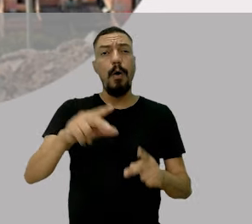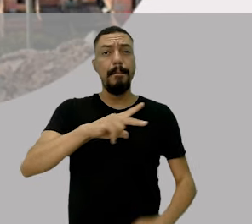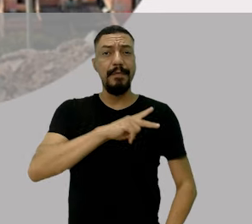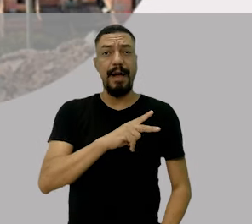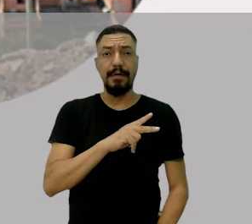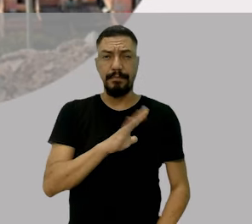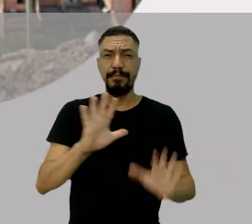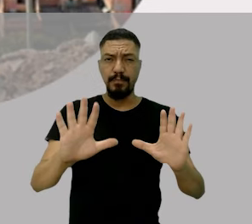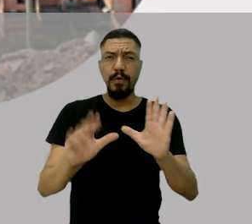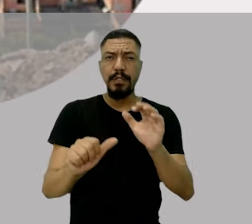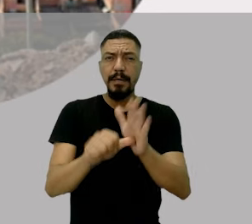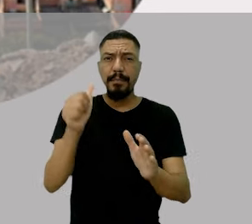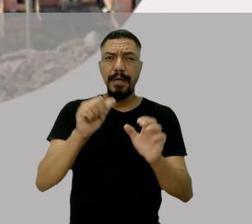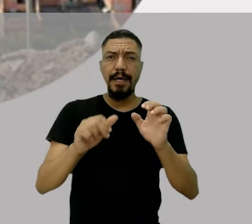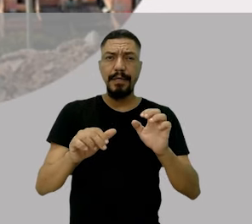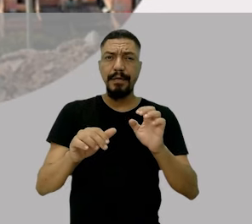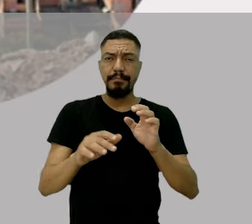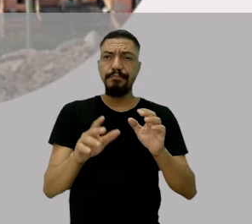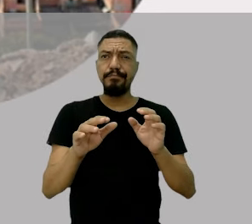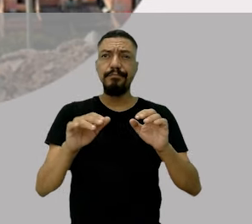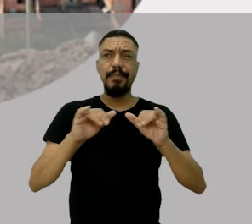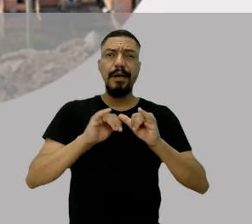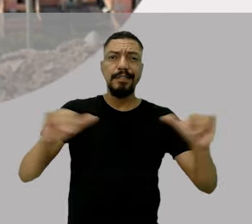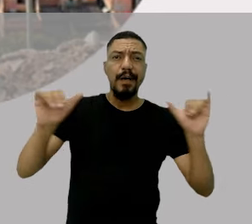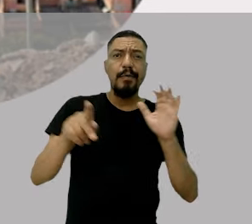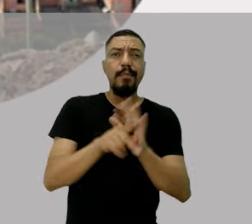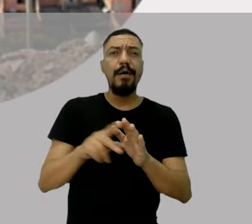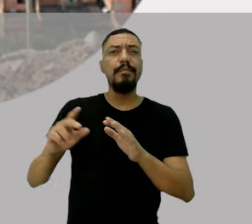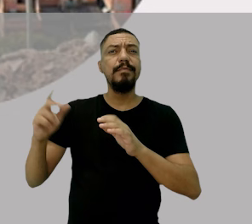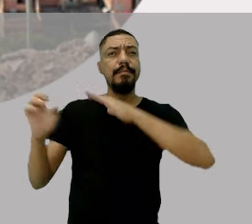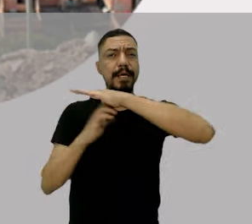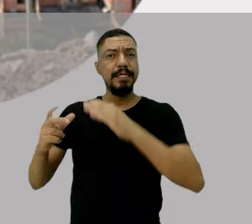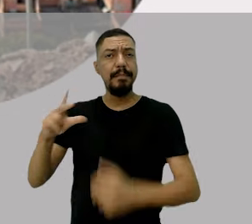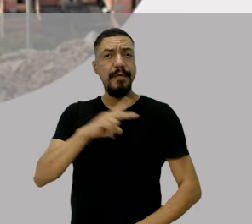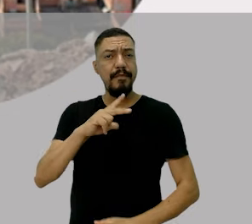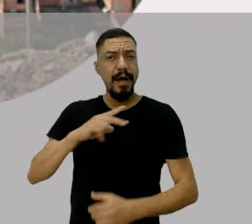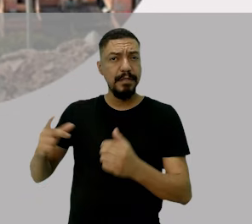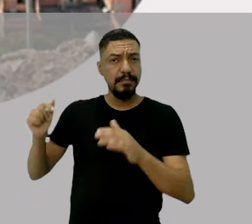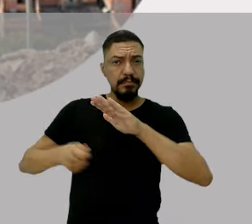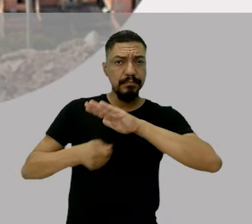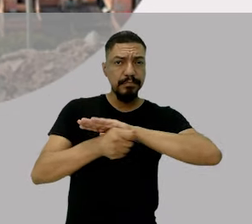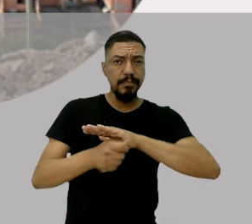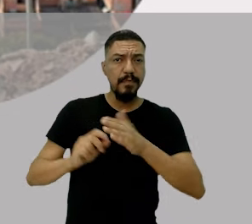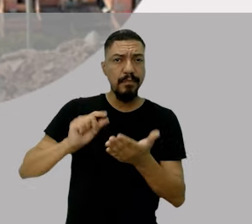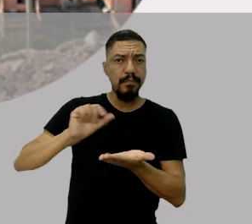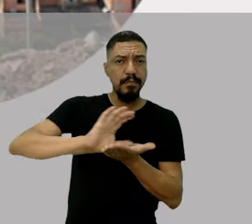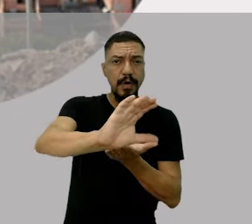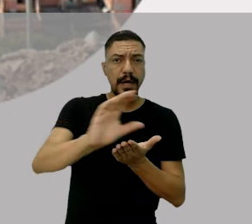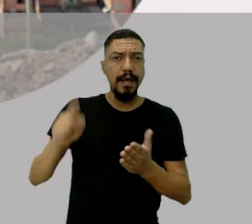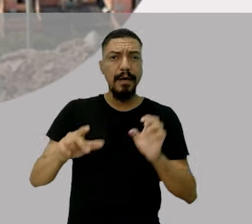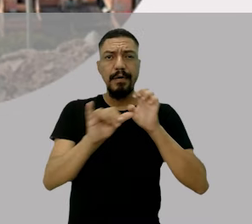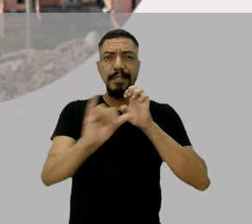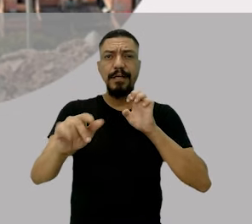privado. A primeira edição do ABC Lab, por exemplo, foi financiada por um ente privado. Era um edital da BASF,